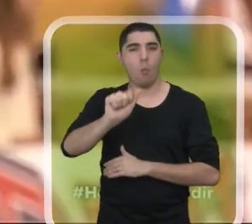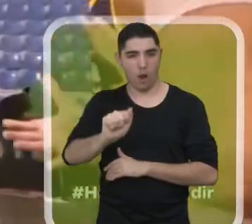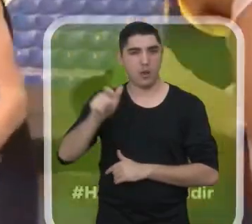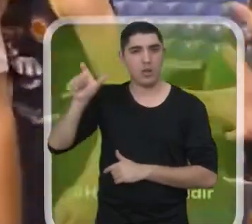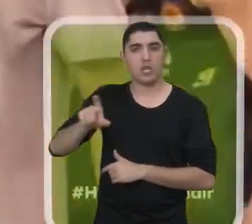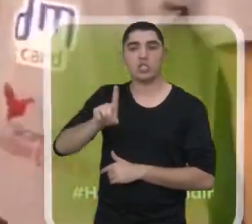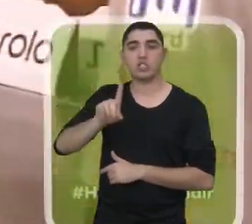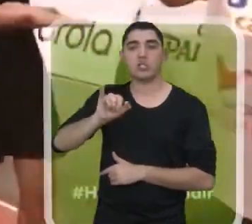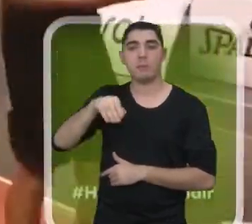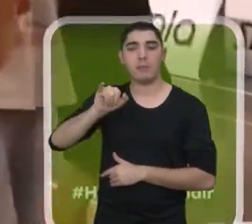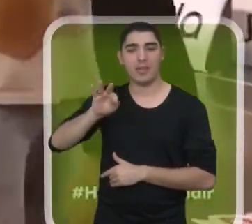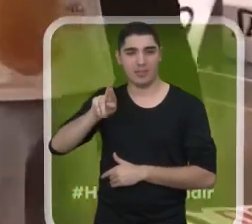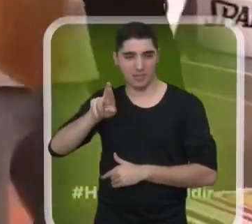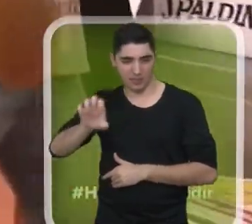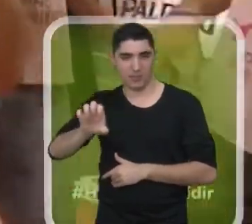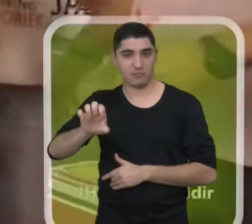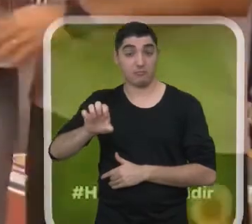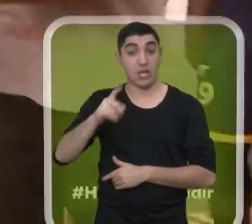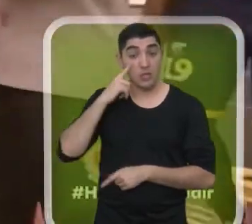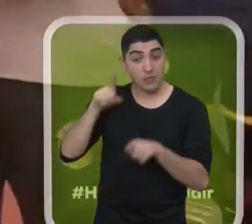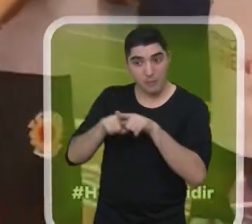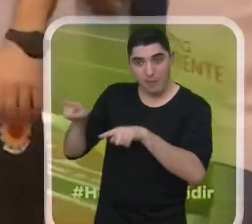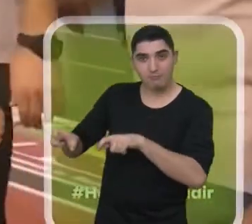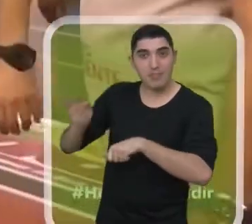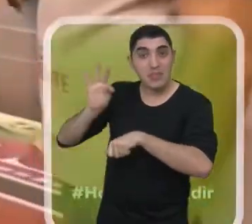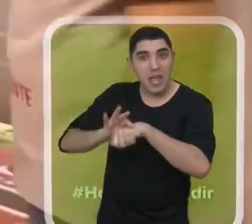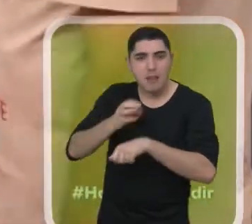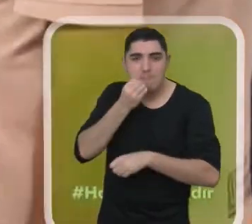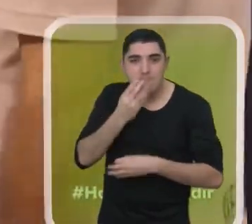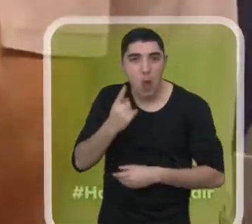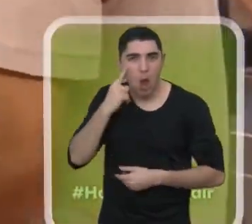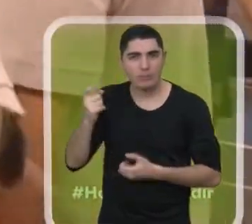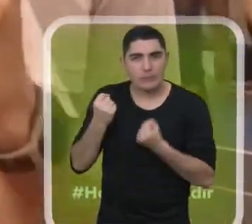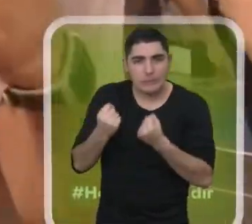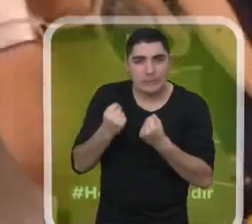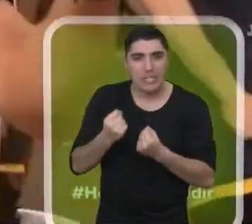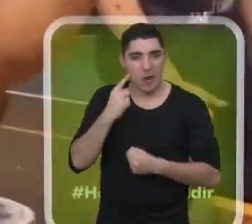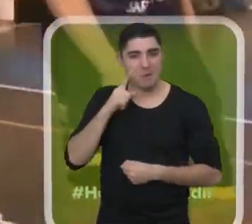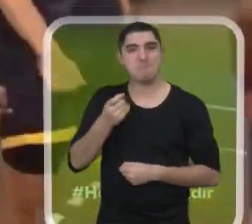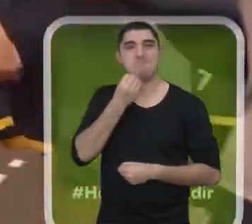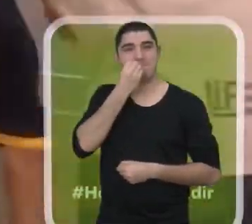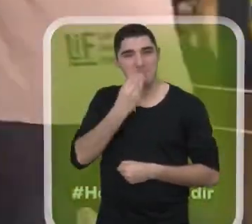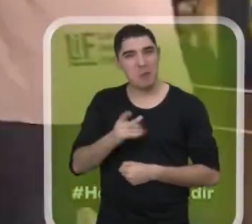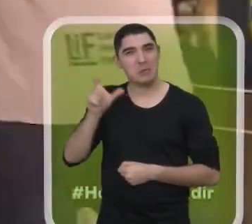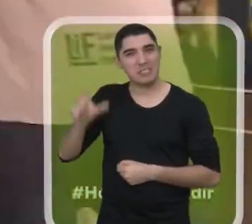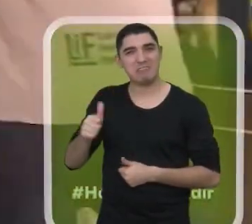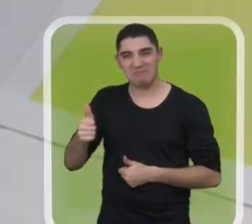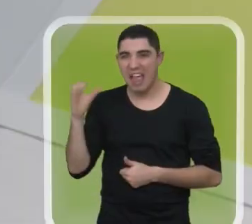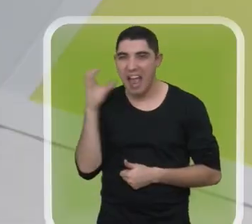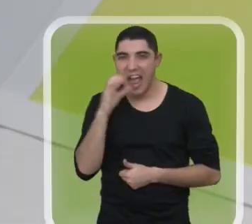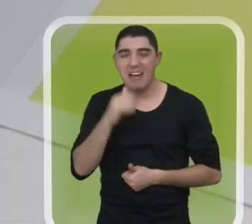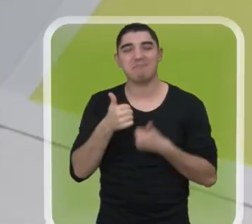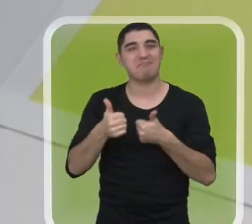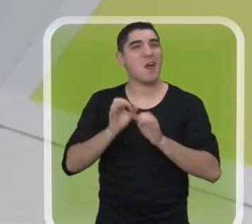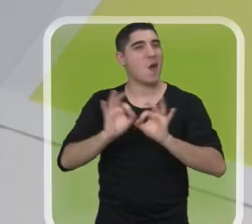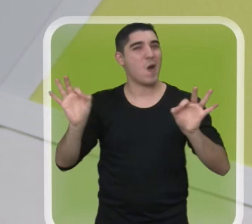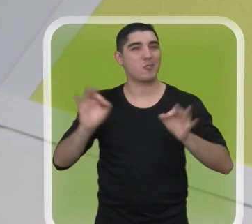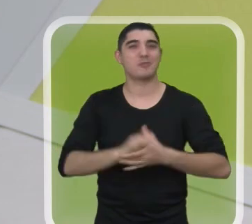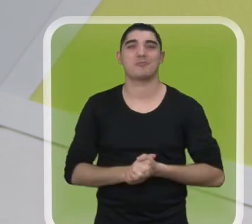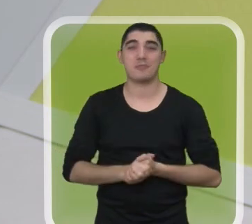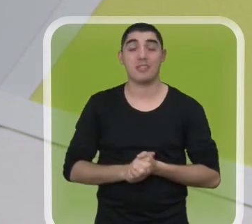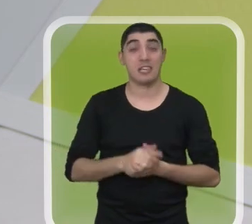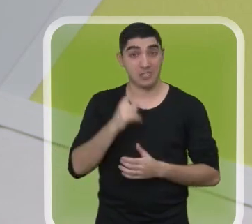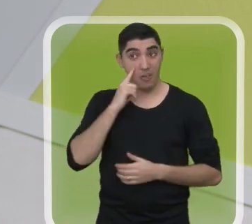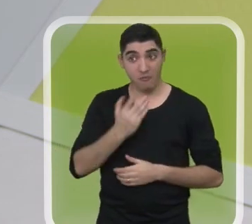técnico Sebastião Figueiredo. Aí, você está vendo aí, ó, fantástico. Matheus está com o dedo impressionante, hein, Matheus? Que pica, hein, Matheus? Você viu imagens do